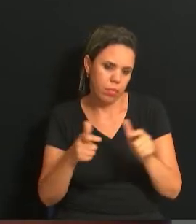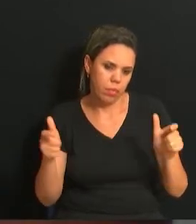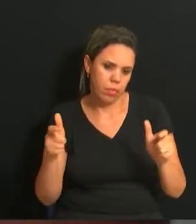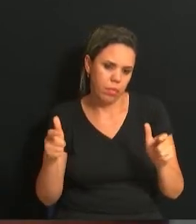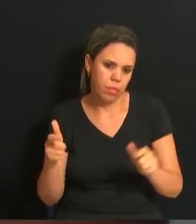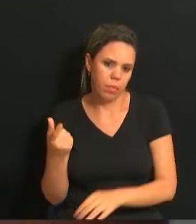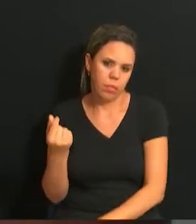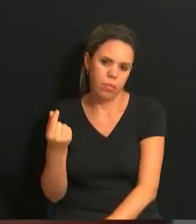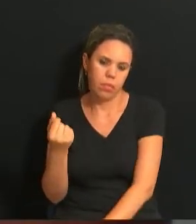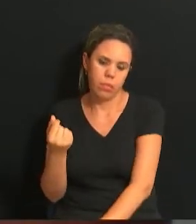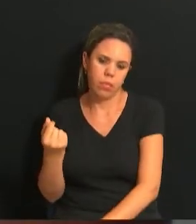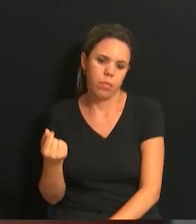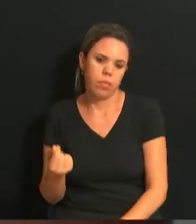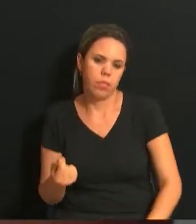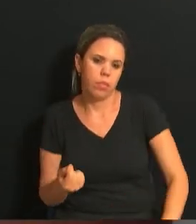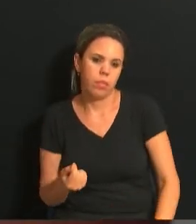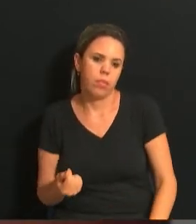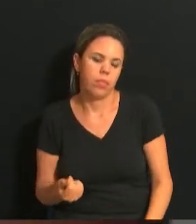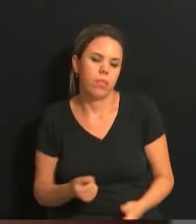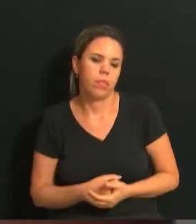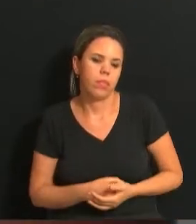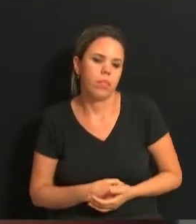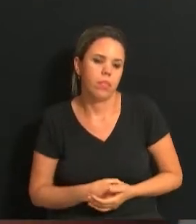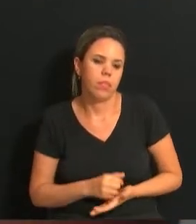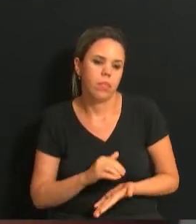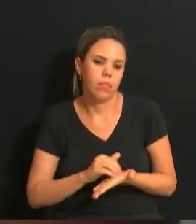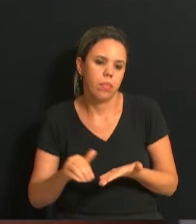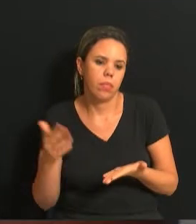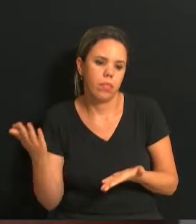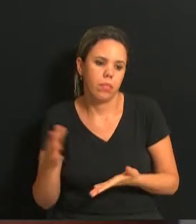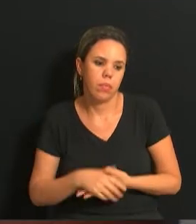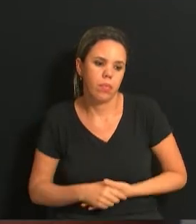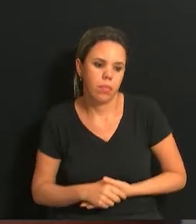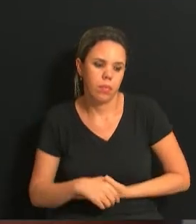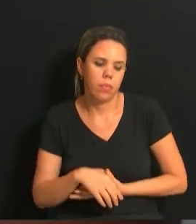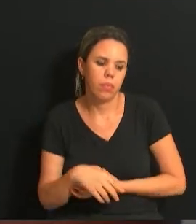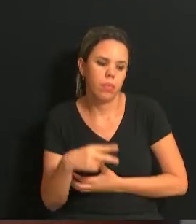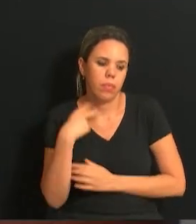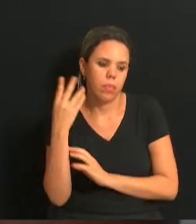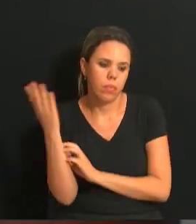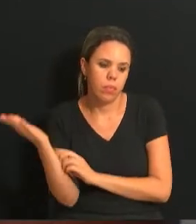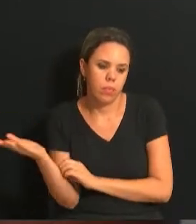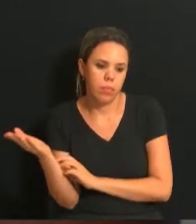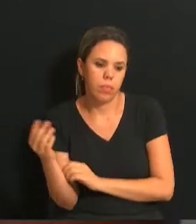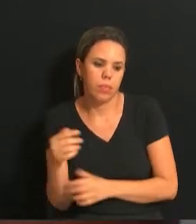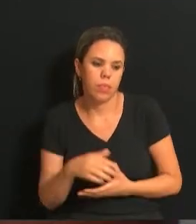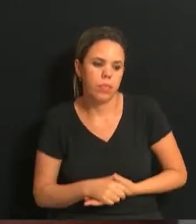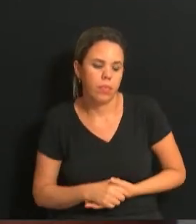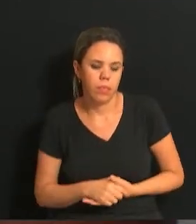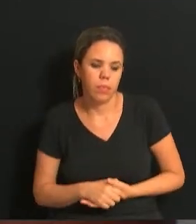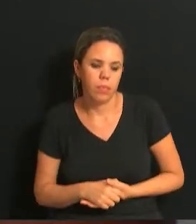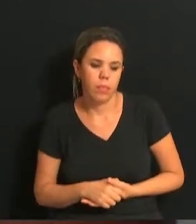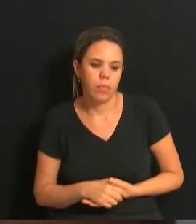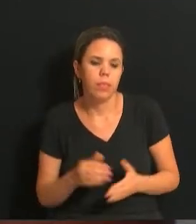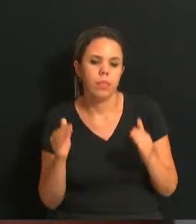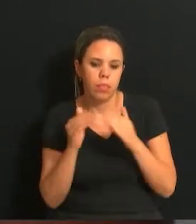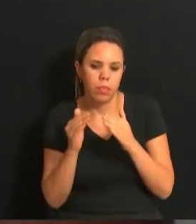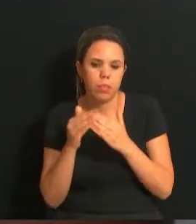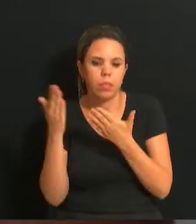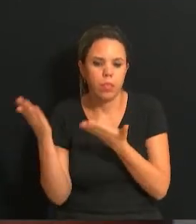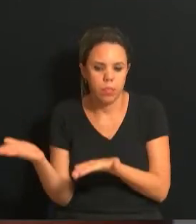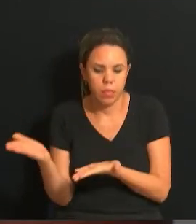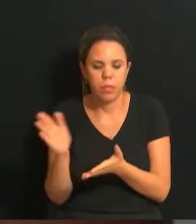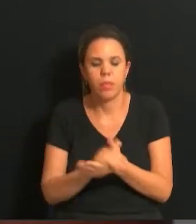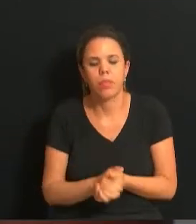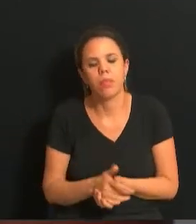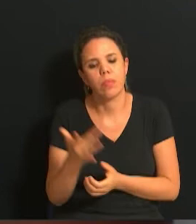recursos, financiamento, né, para essa pasta. Então, vereadora Mariana Conte, concordo com os encaminhamentos, eu